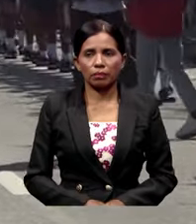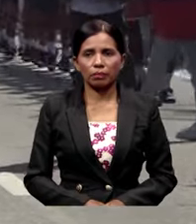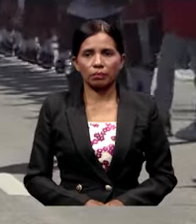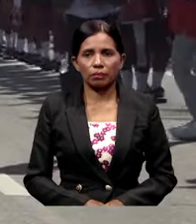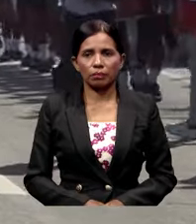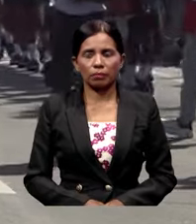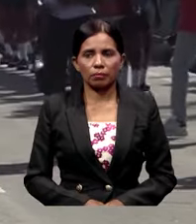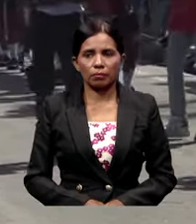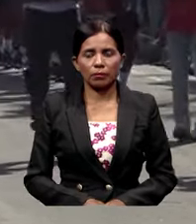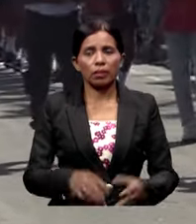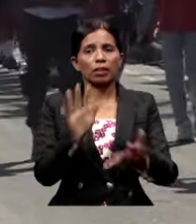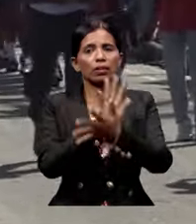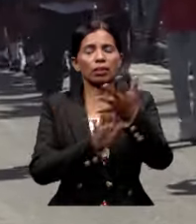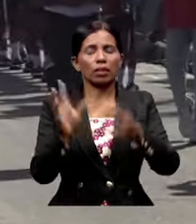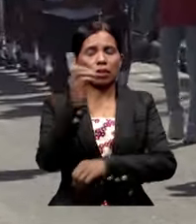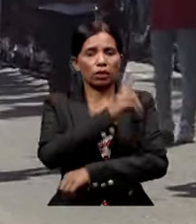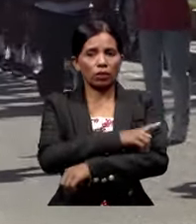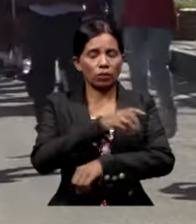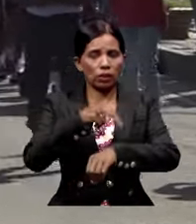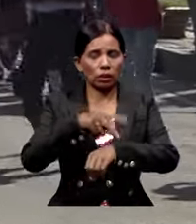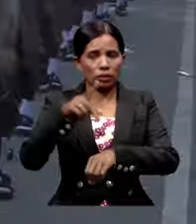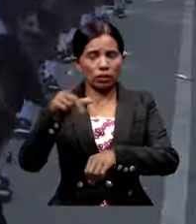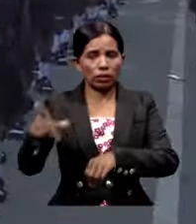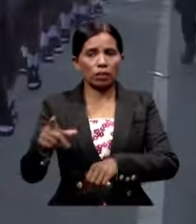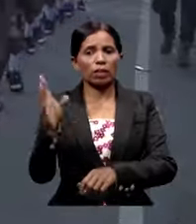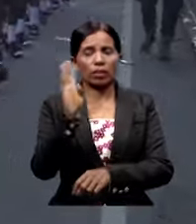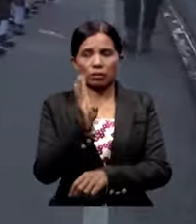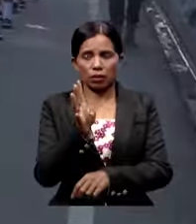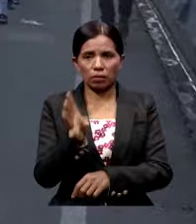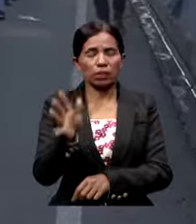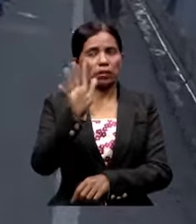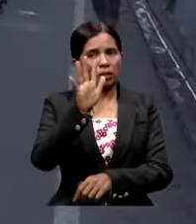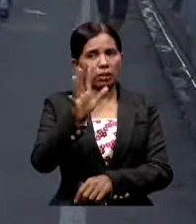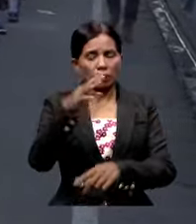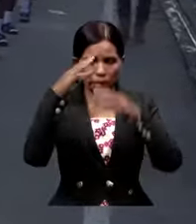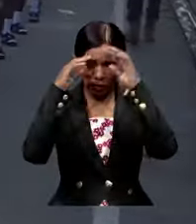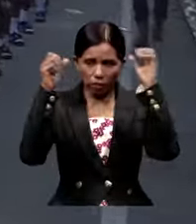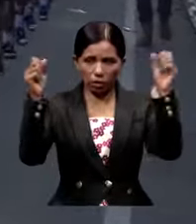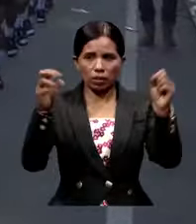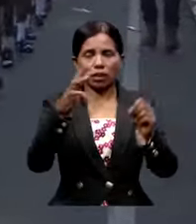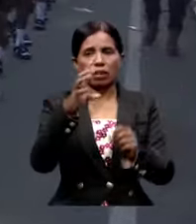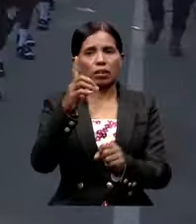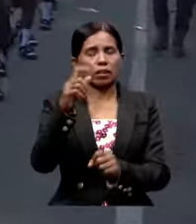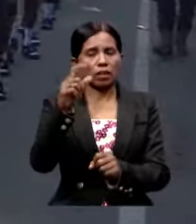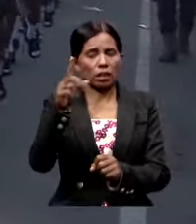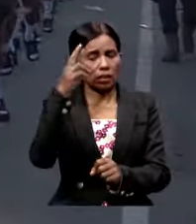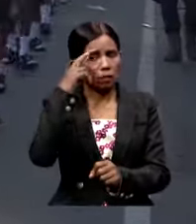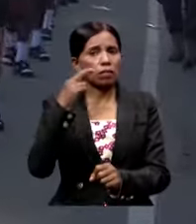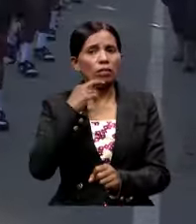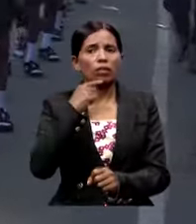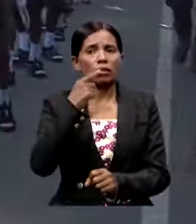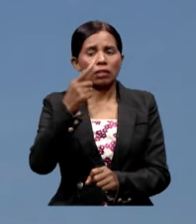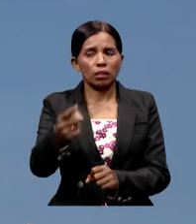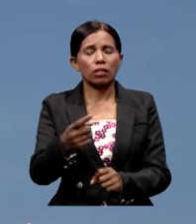E a âmbito da celebração Loro Nacional Herói Badala Hatnulo Racing Lima, Presidente da República, José Ramos Horta Hatete,